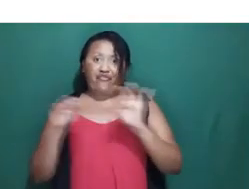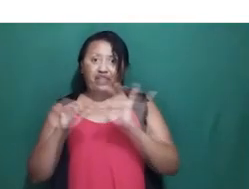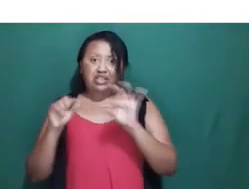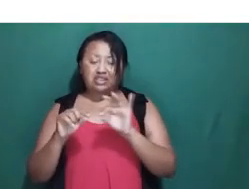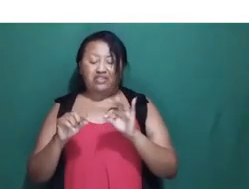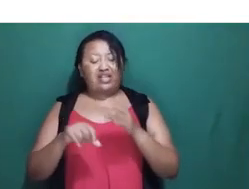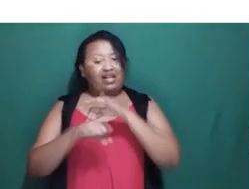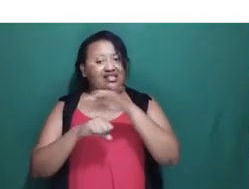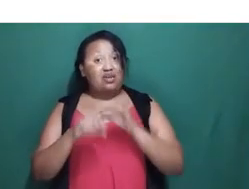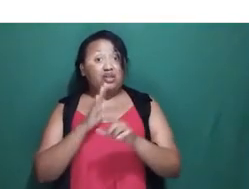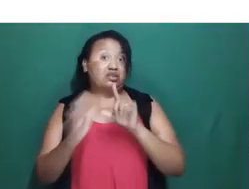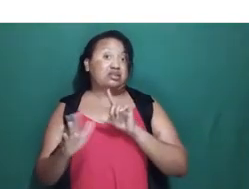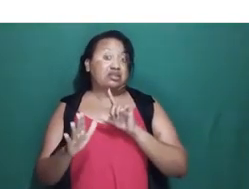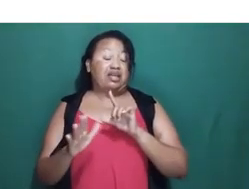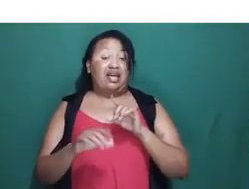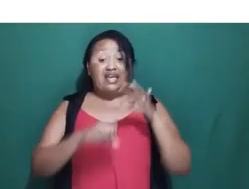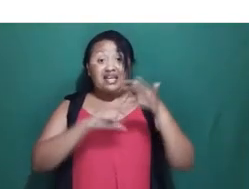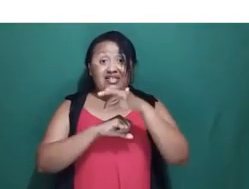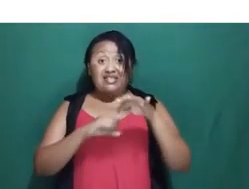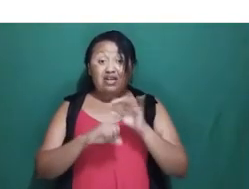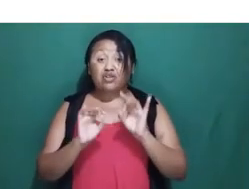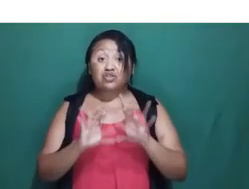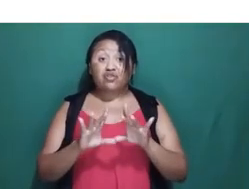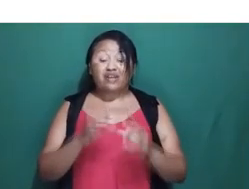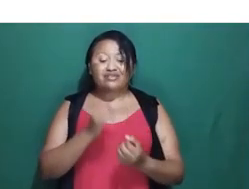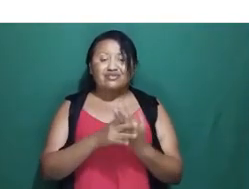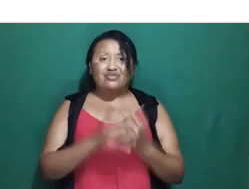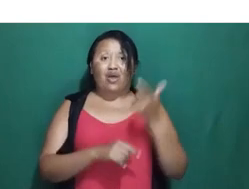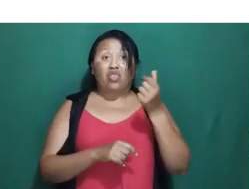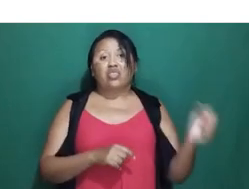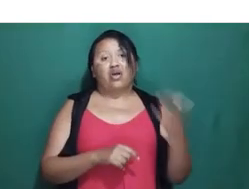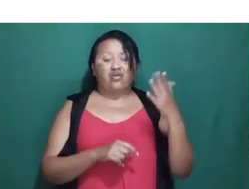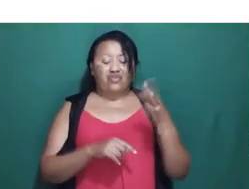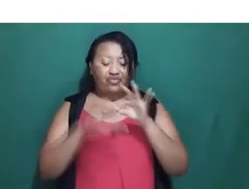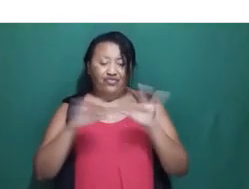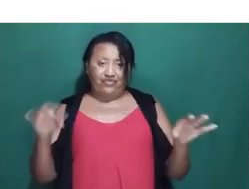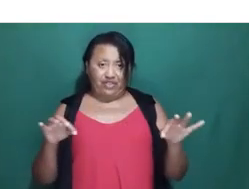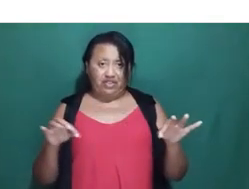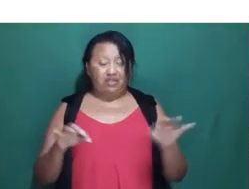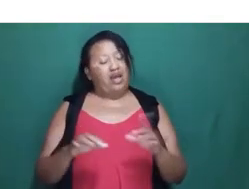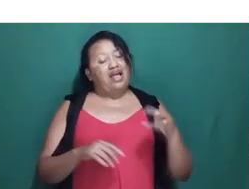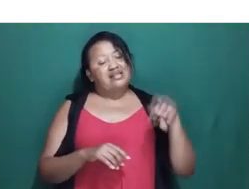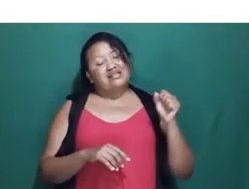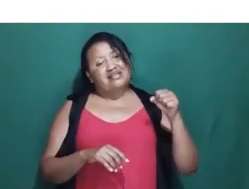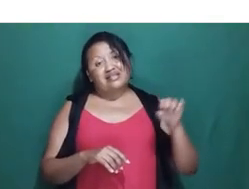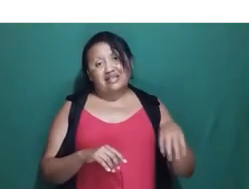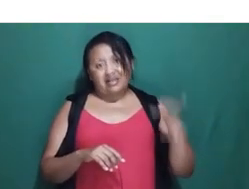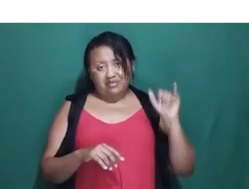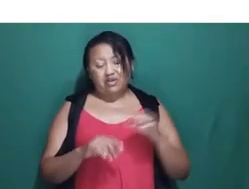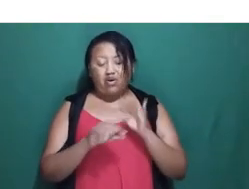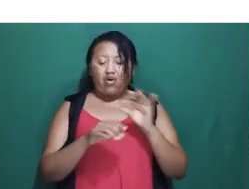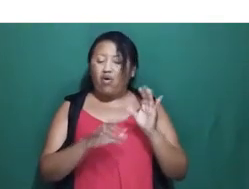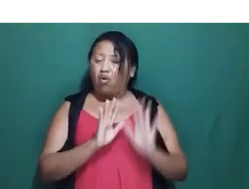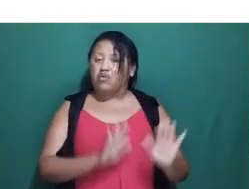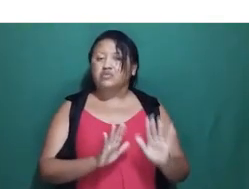ela veio da sala anterior e Ação só vai produzir uma nova fita então ela é semiconservativa sem falar também